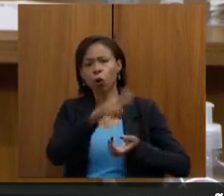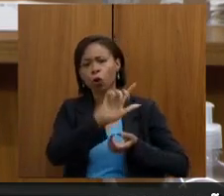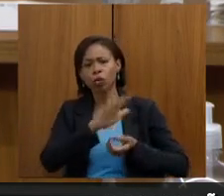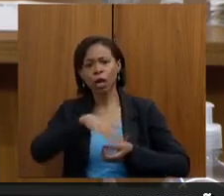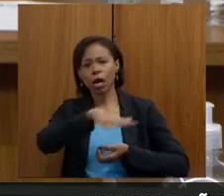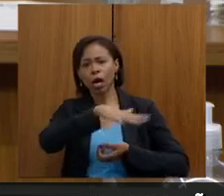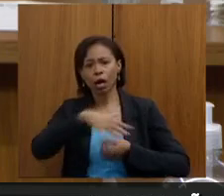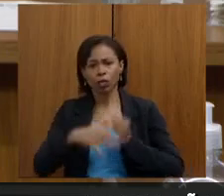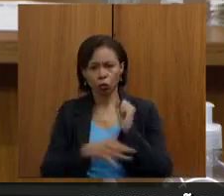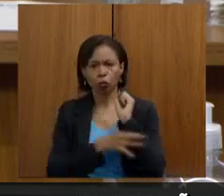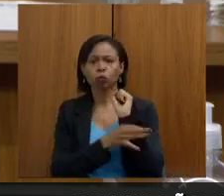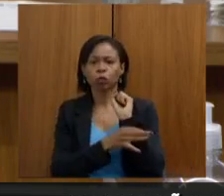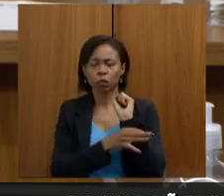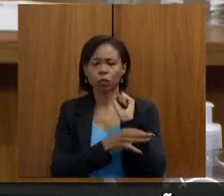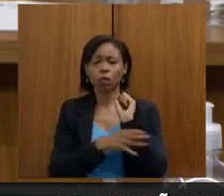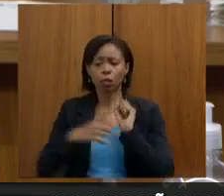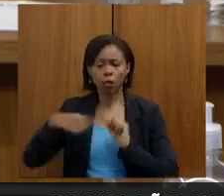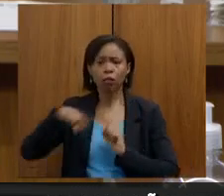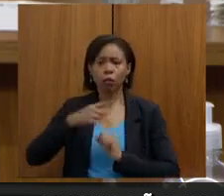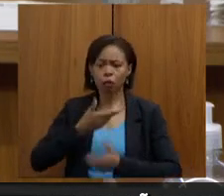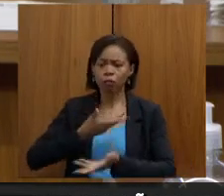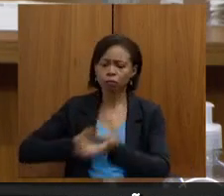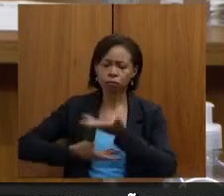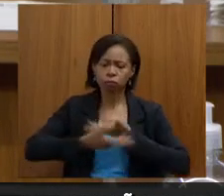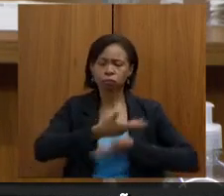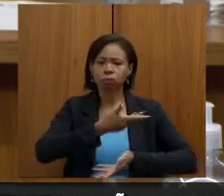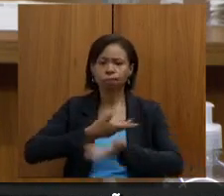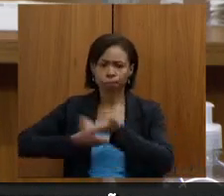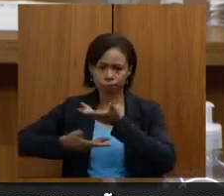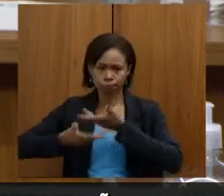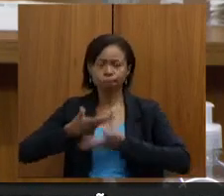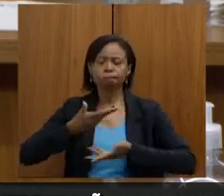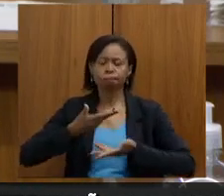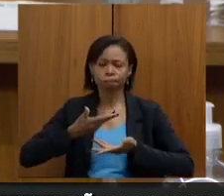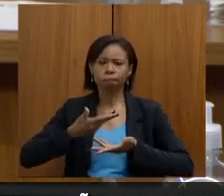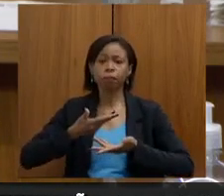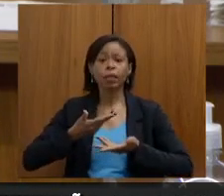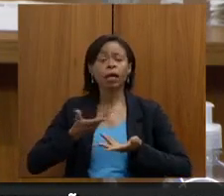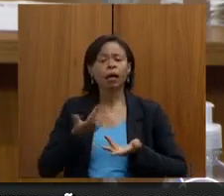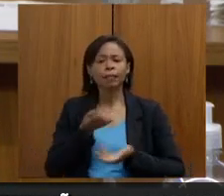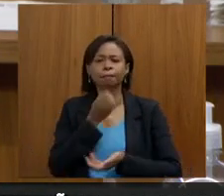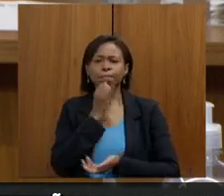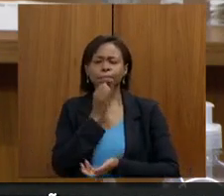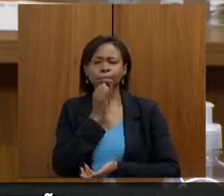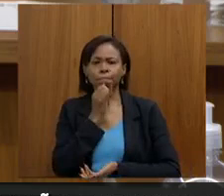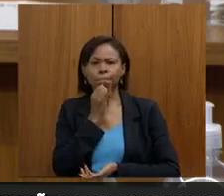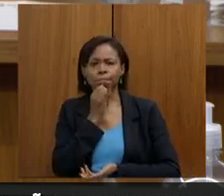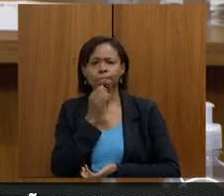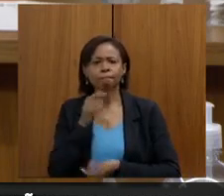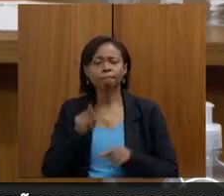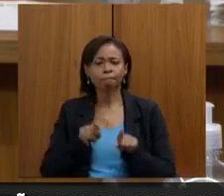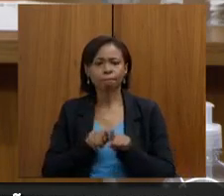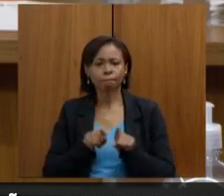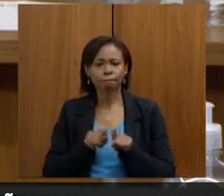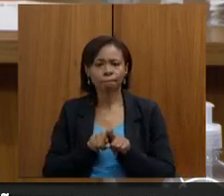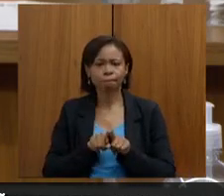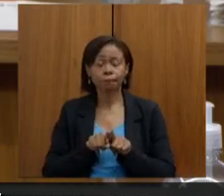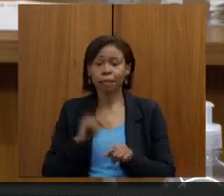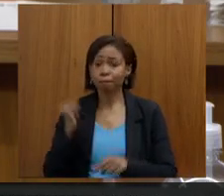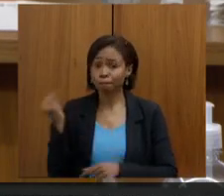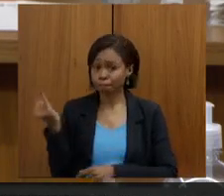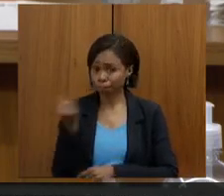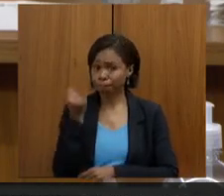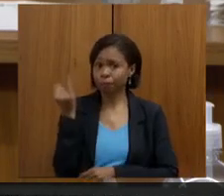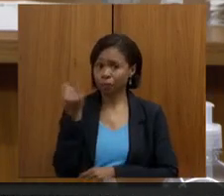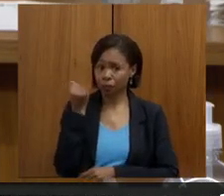segurança e temos atuado de forma integrada eu quero aqui trazer ainda um exemplo que é marcante e